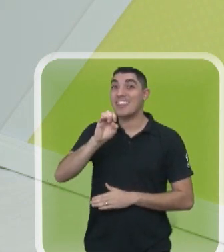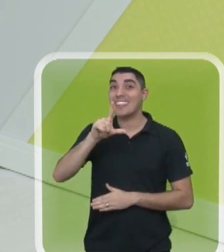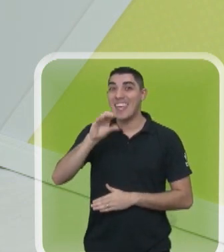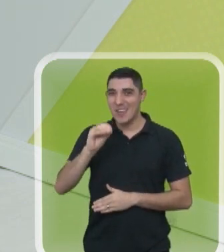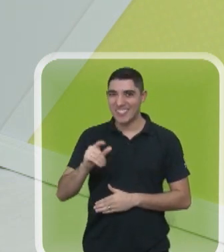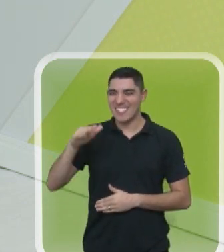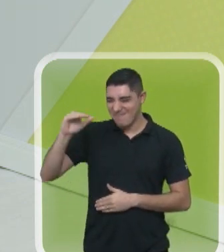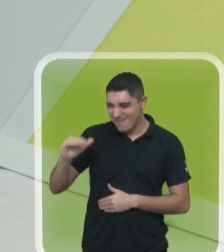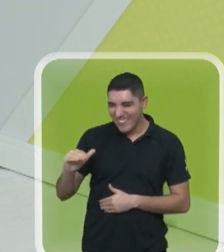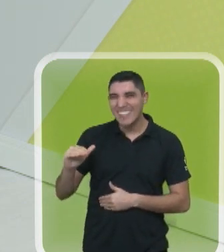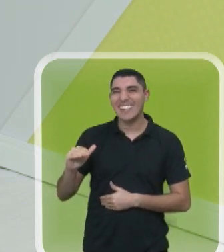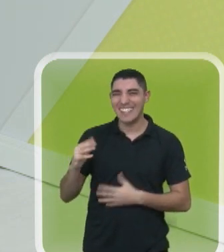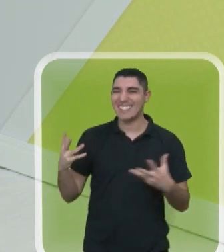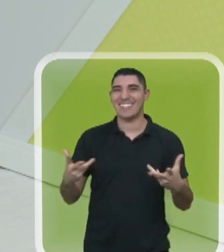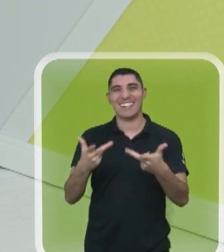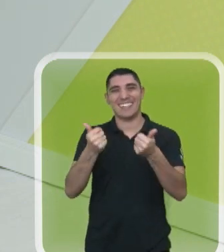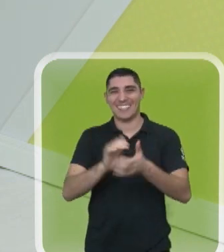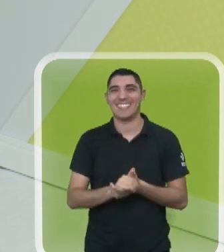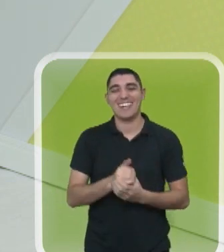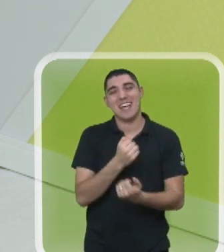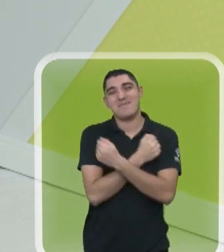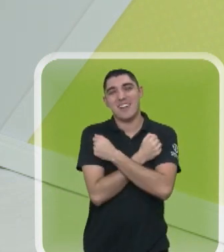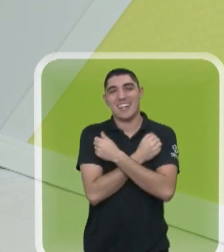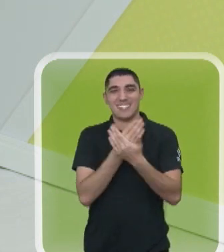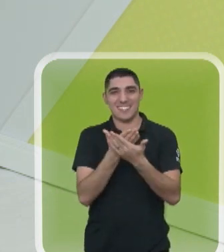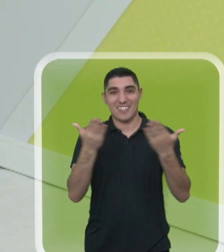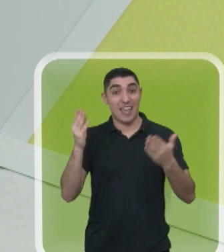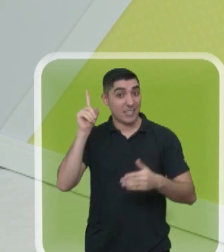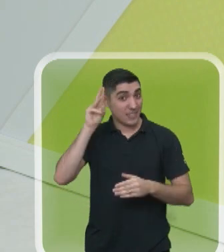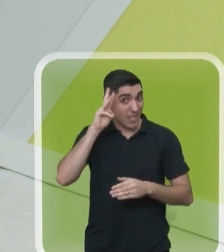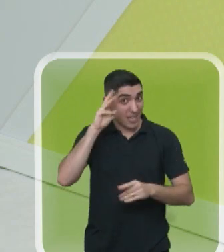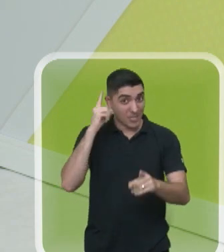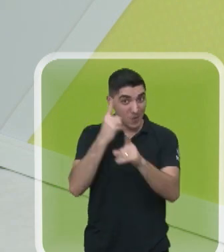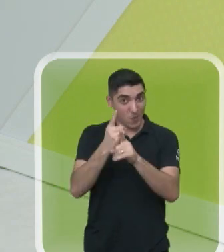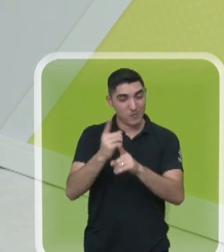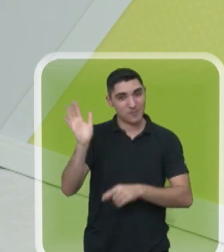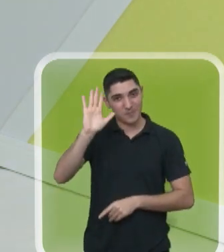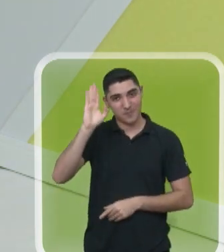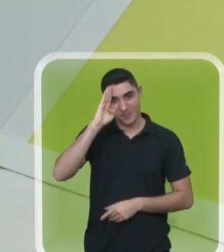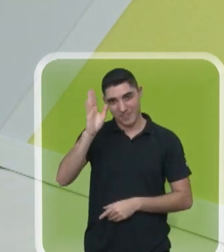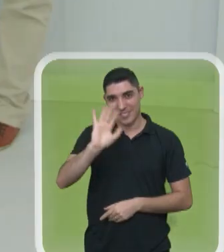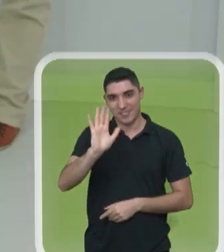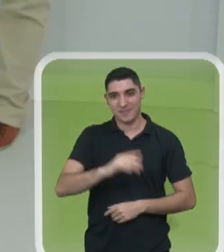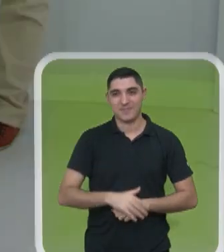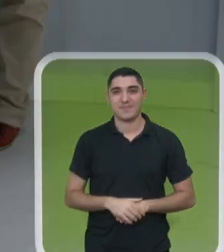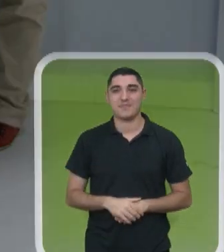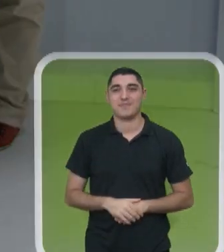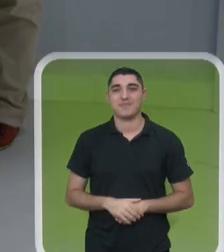Soteldo, desse tamanho, Soteldo, que beleza. Gente, um grande abraço pra você, até terça que vem, até a próxima, tchau, tchau.